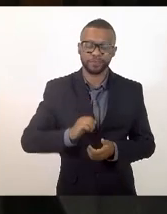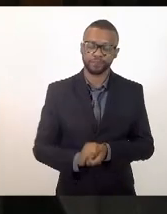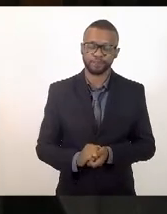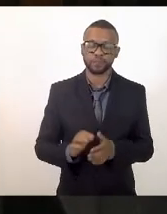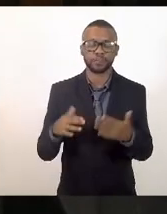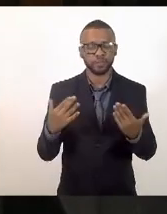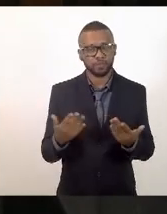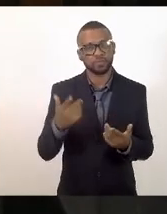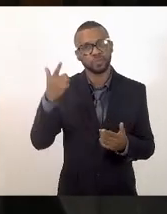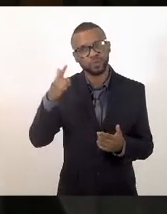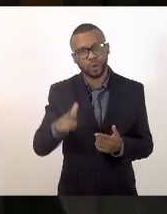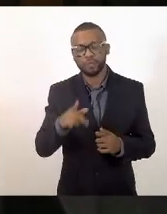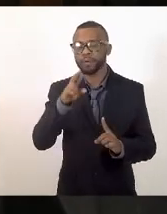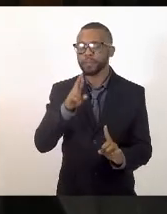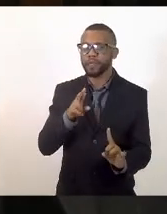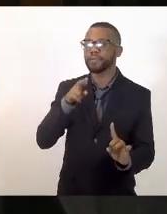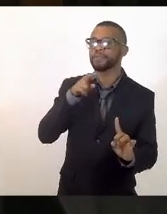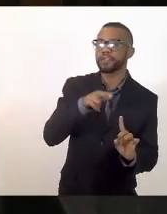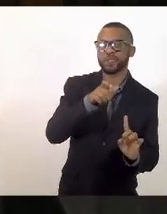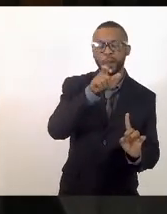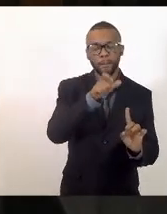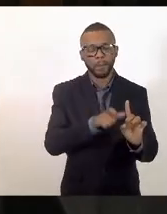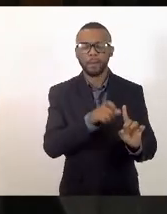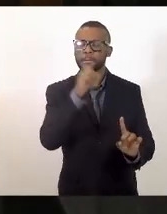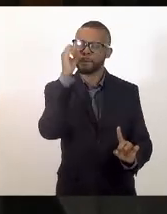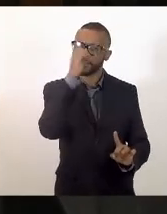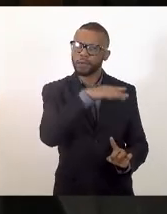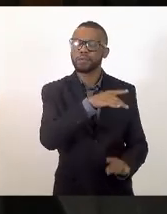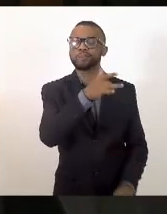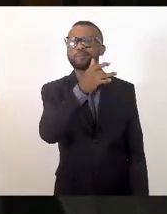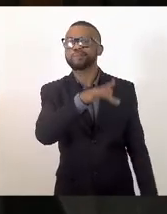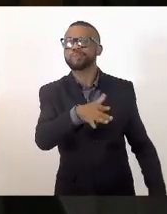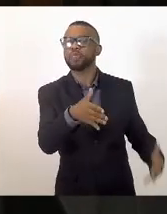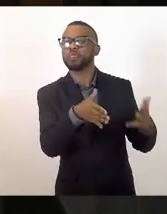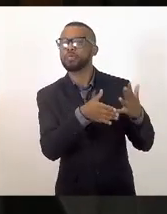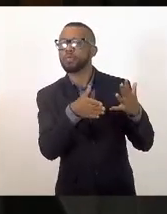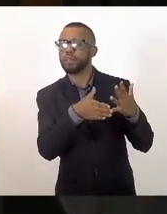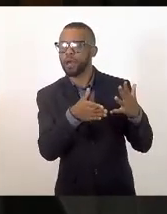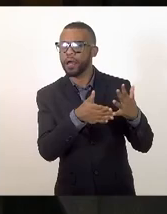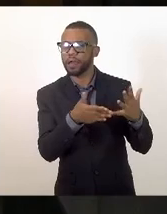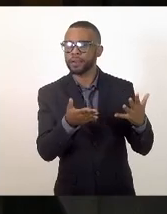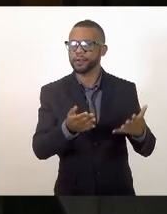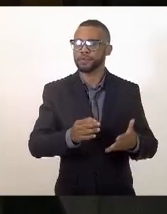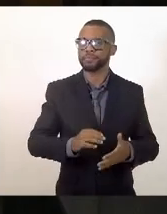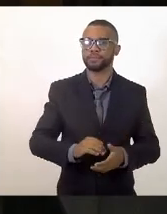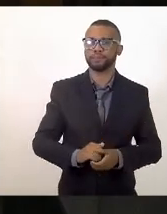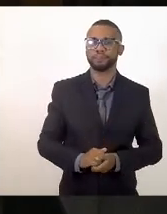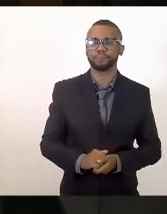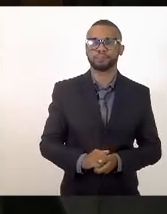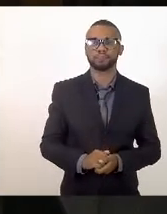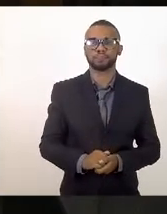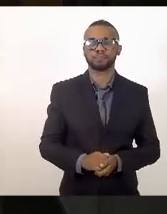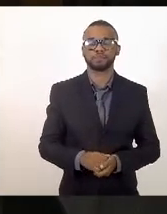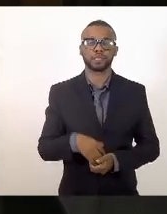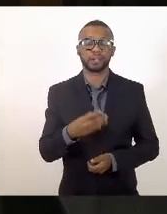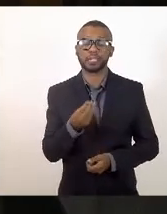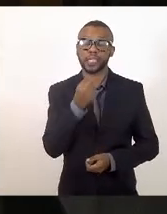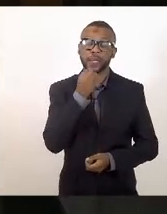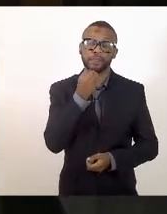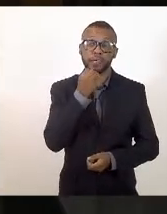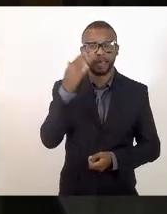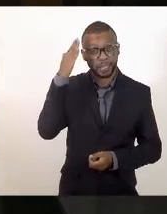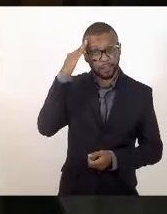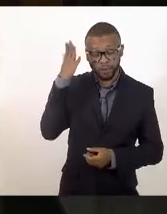vez me referindo a esse indivíduo como um moleque que é, ele deveria saber que eu fui